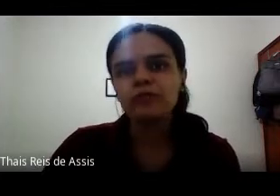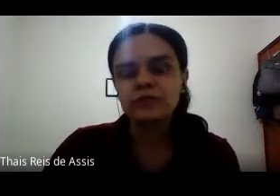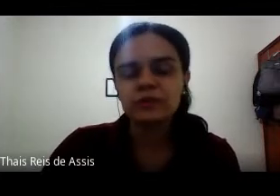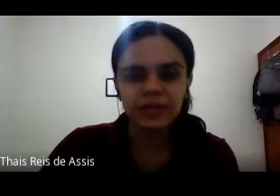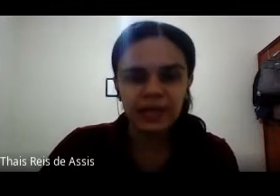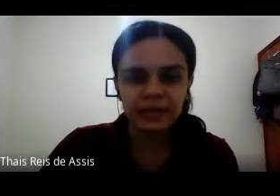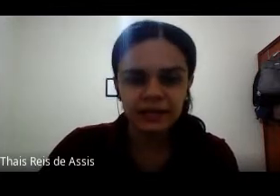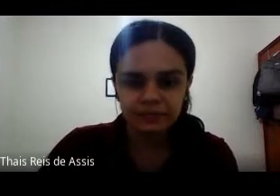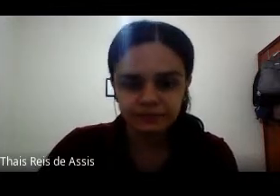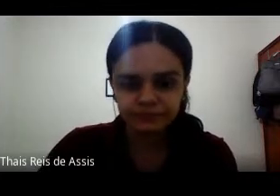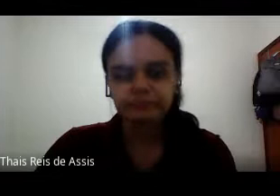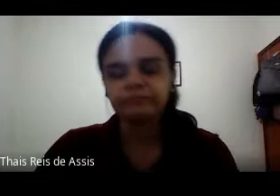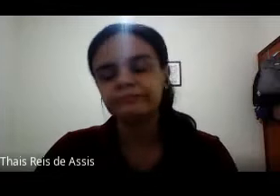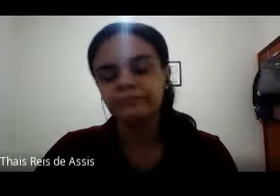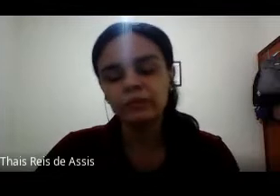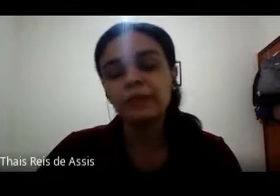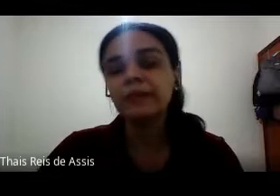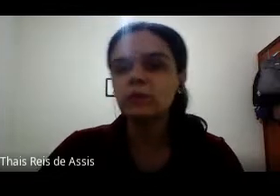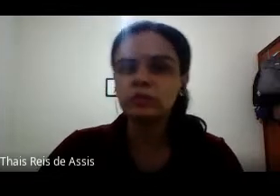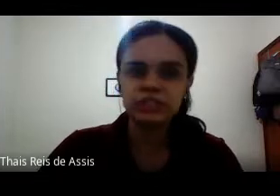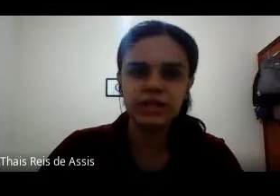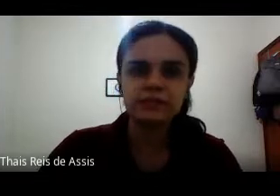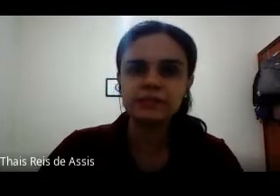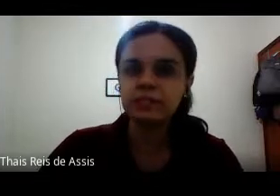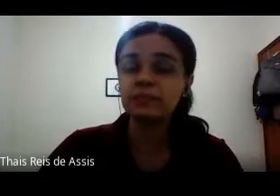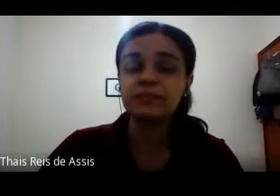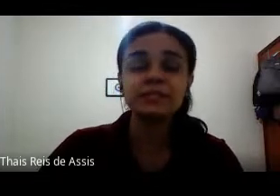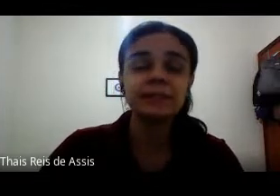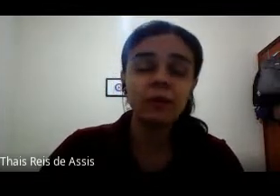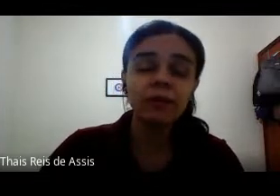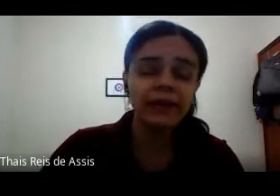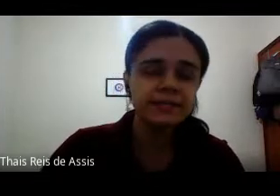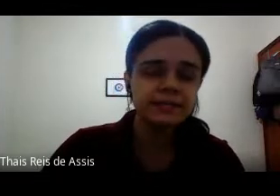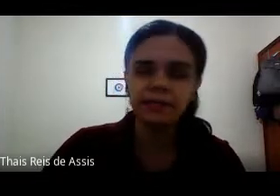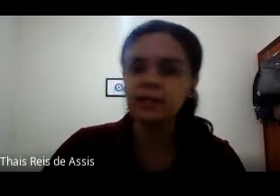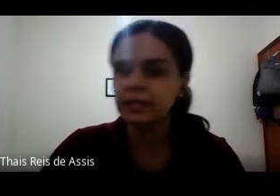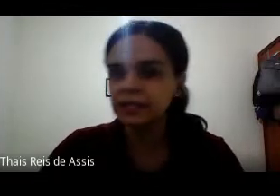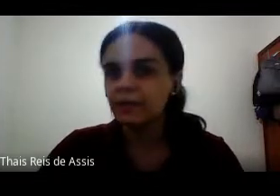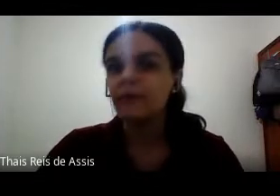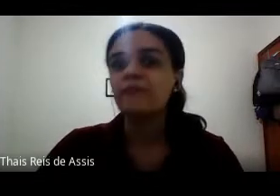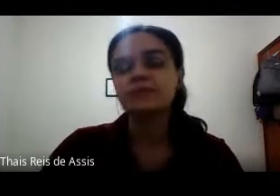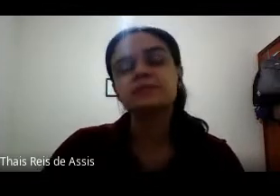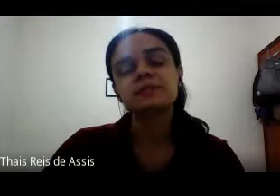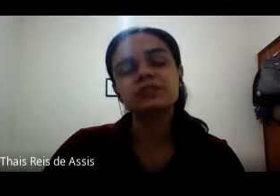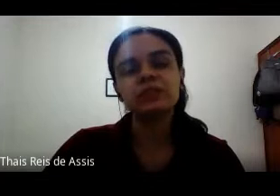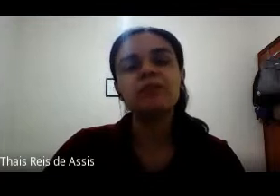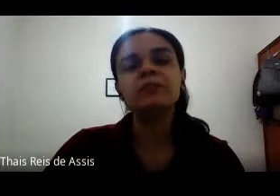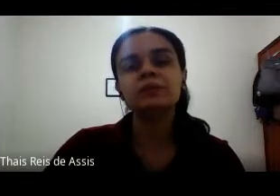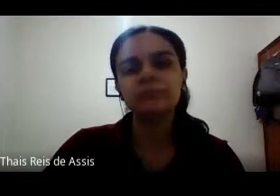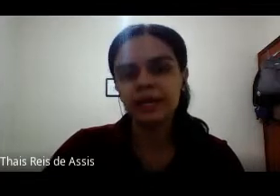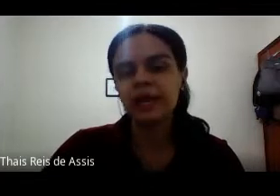novo professor é aquele que tem uma cultura geral, ou seja, para você ensinar qualquer disciplina, você precisa de